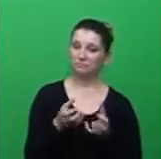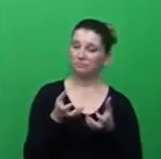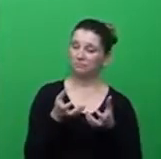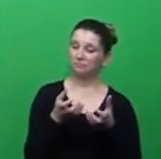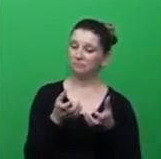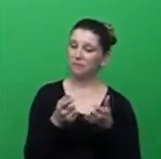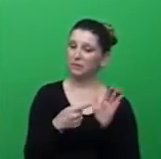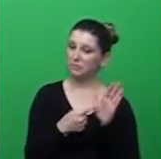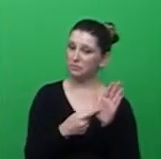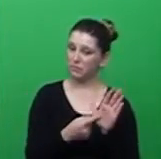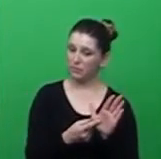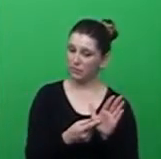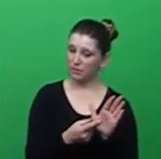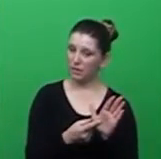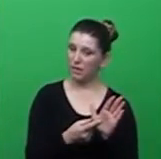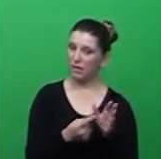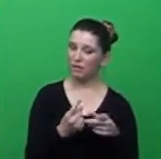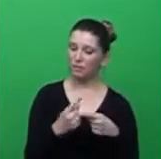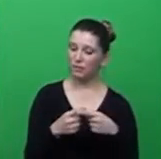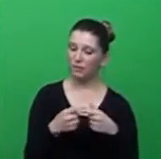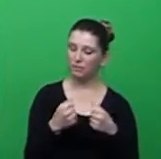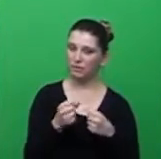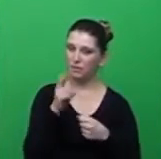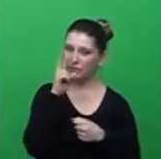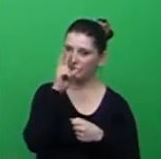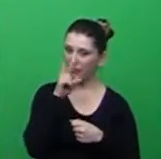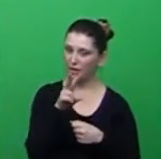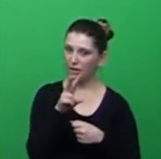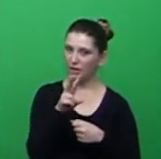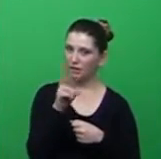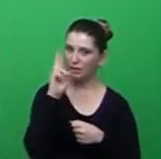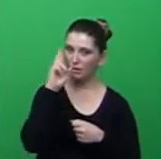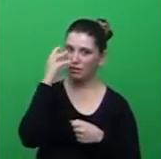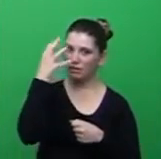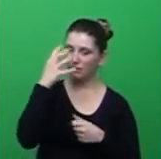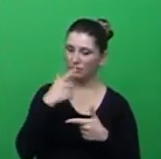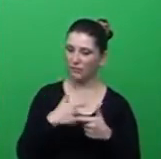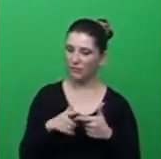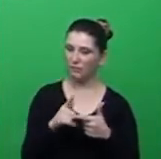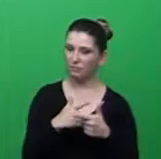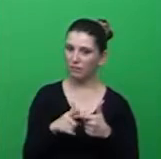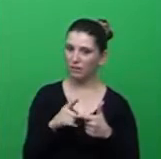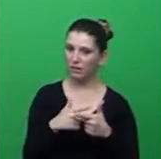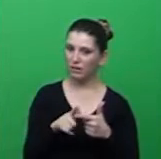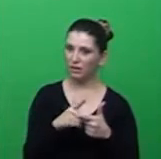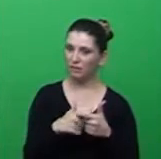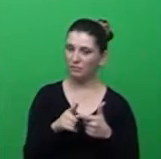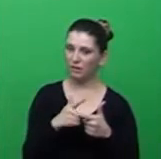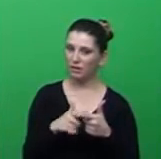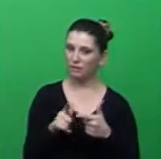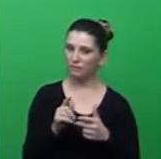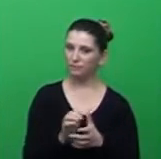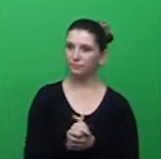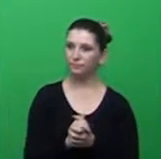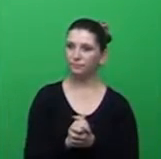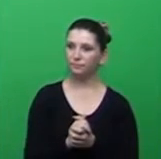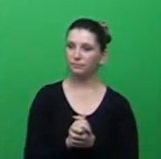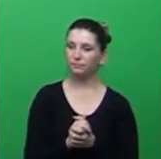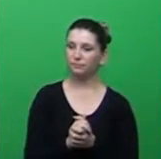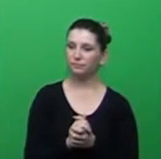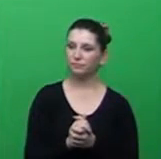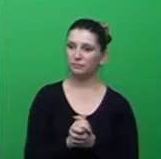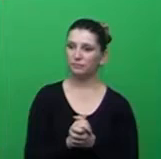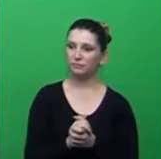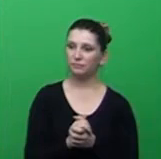tomarem alguma providência, mas infelizmente foi feita uma retirada das imagens que estava muito acumulada e eu